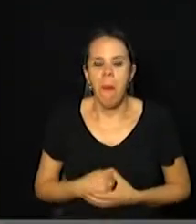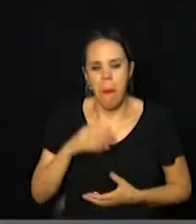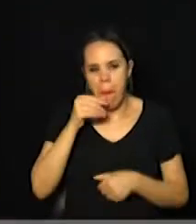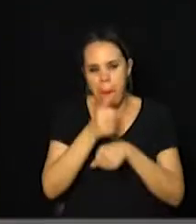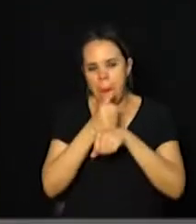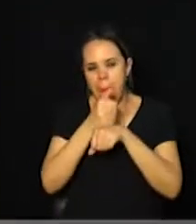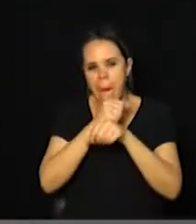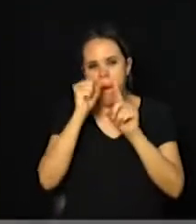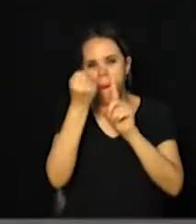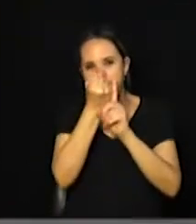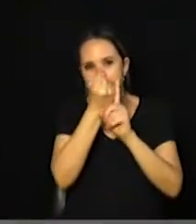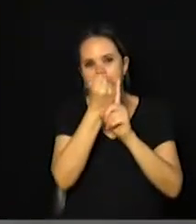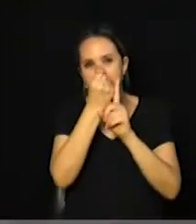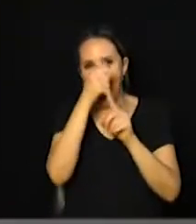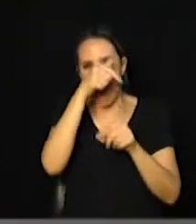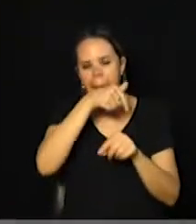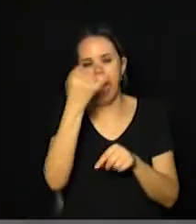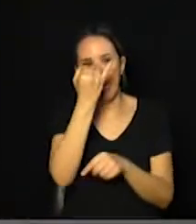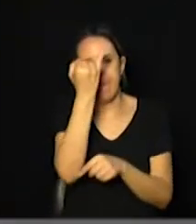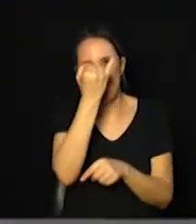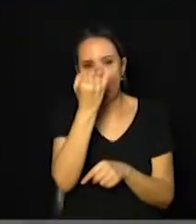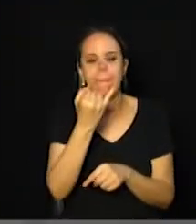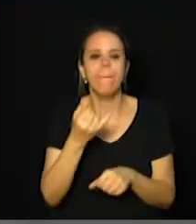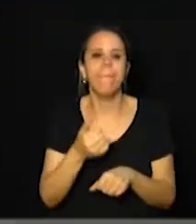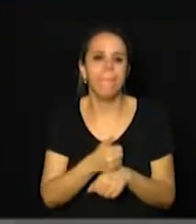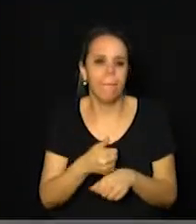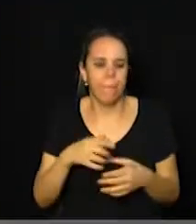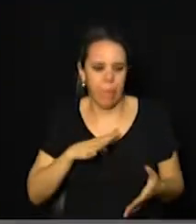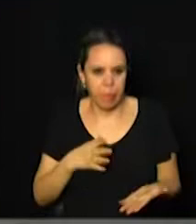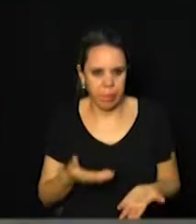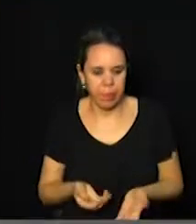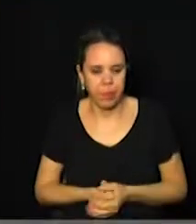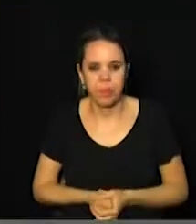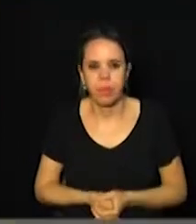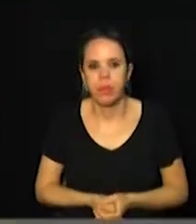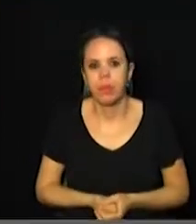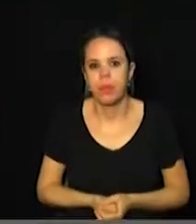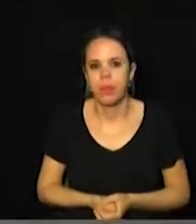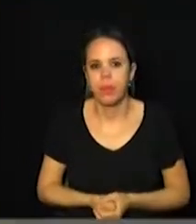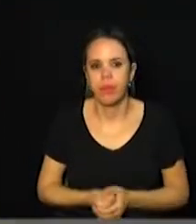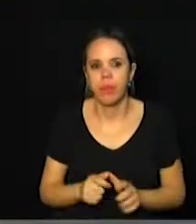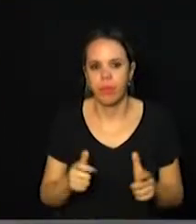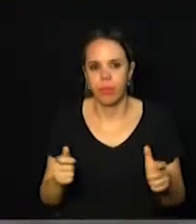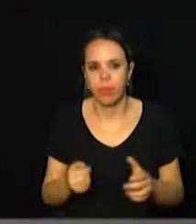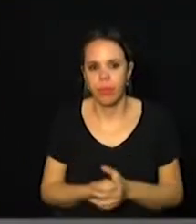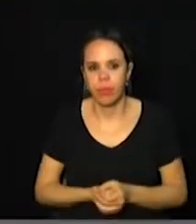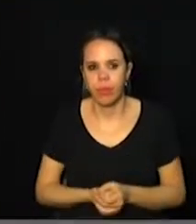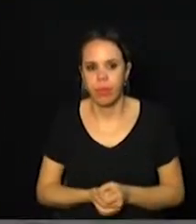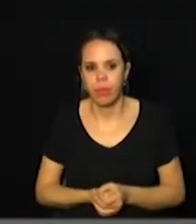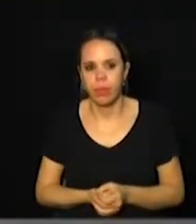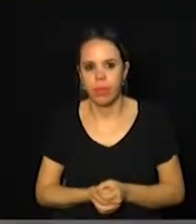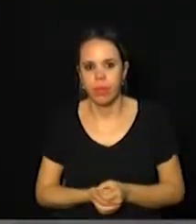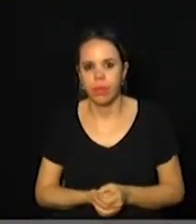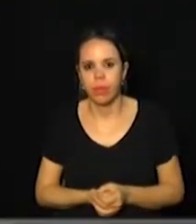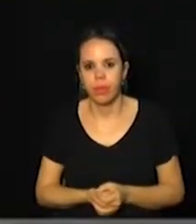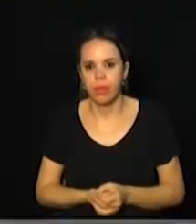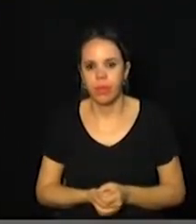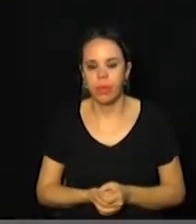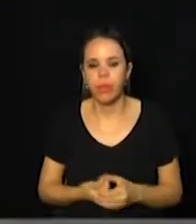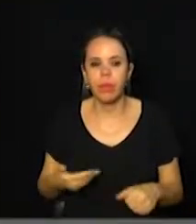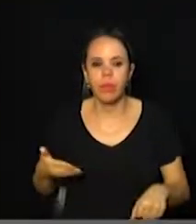social é a importância do frentista para uma cidade é muito grande quando um